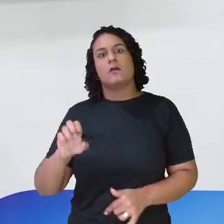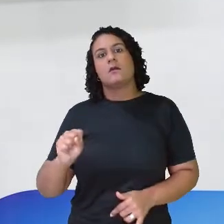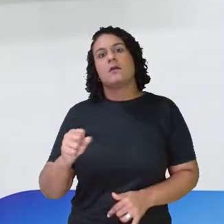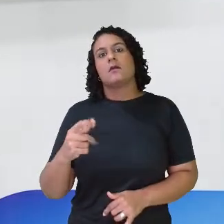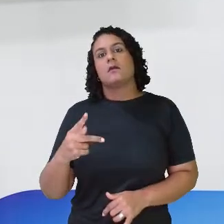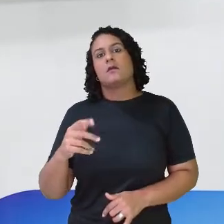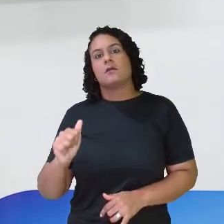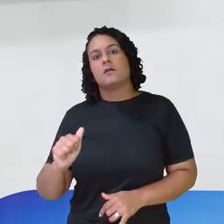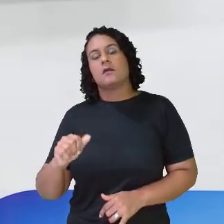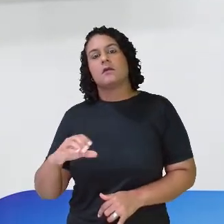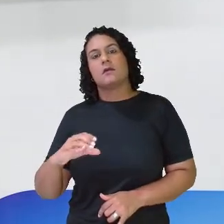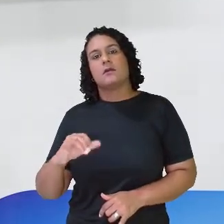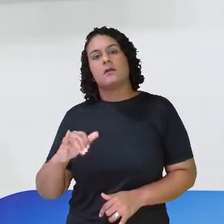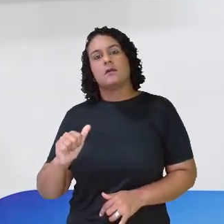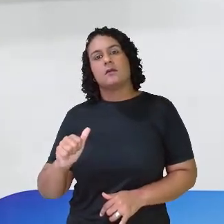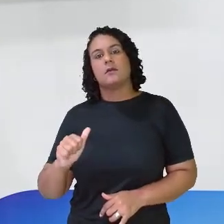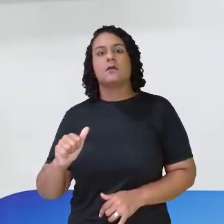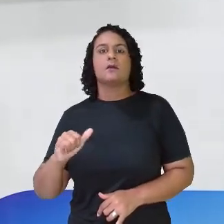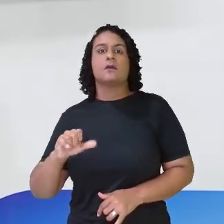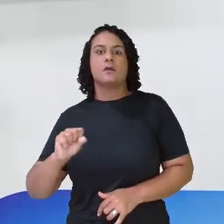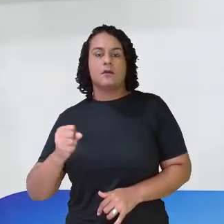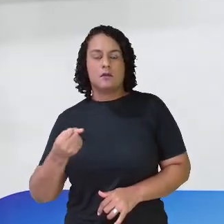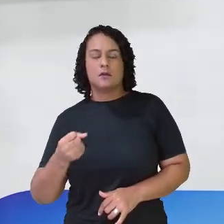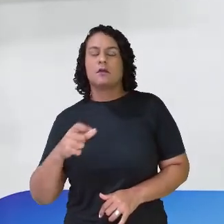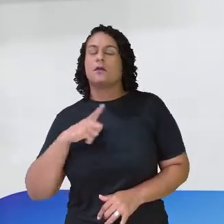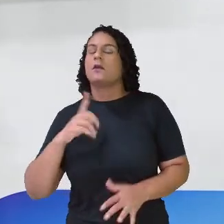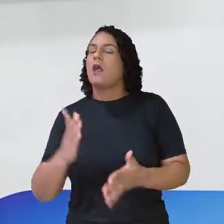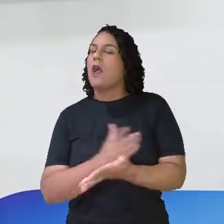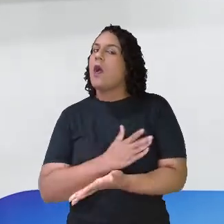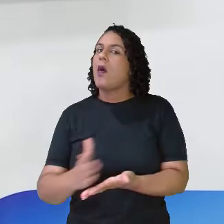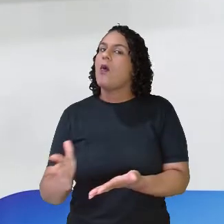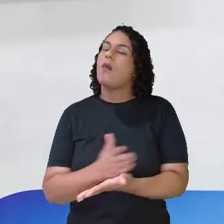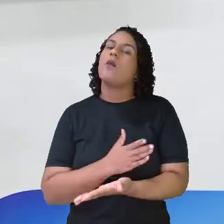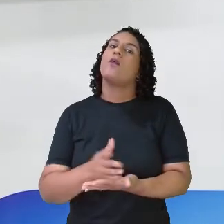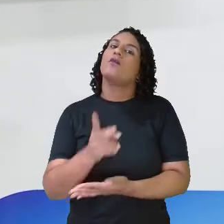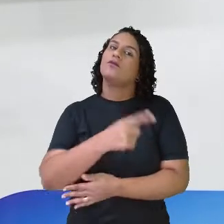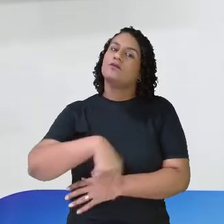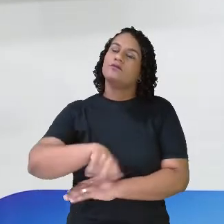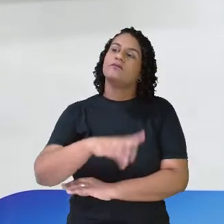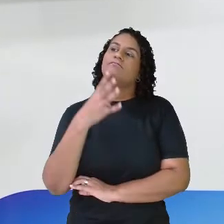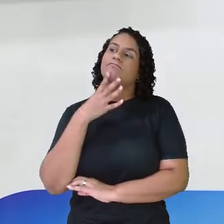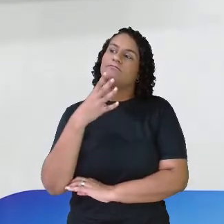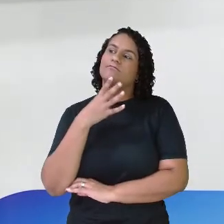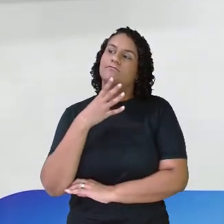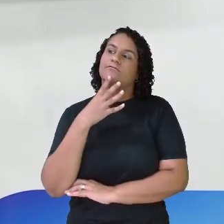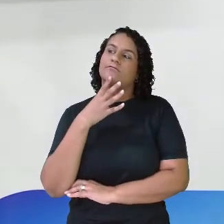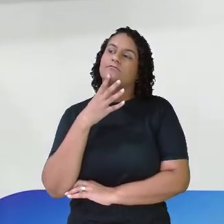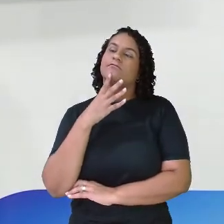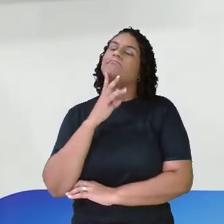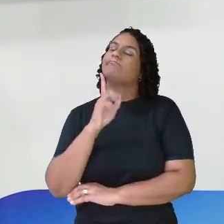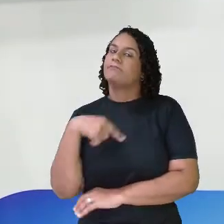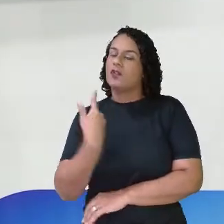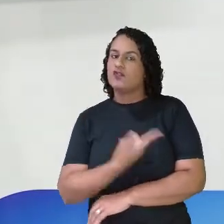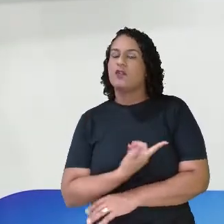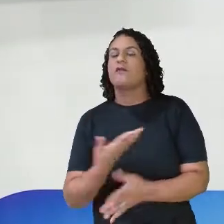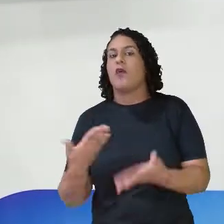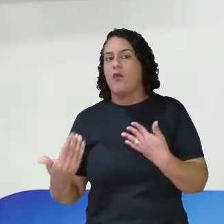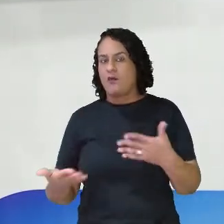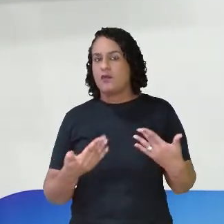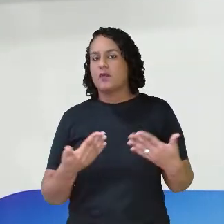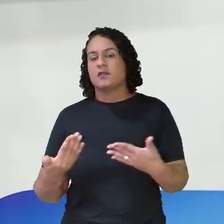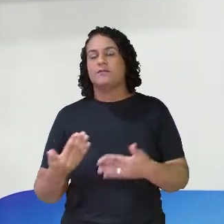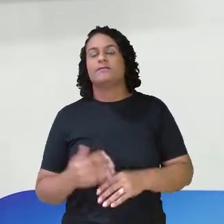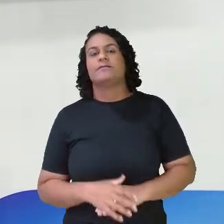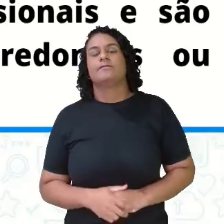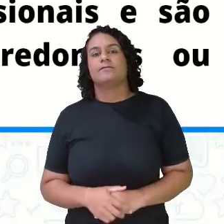nesses sólidos geométricos, eu tenho alguns que vocês conhecem, né? A gente vai conversar um pouco sobre